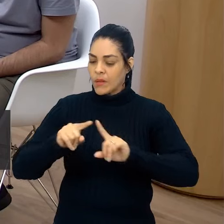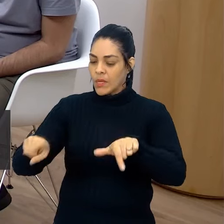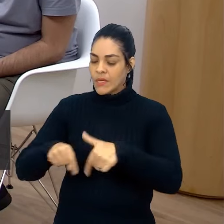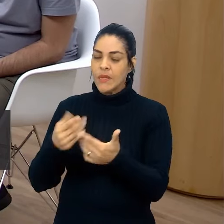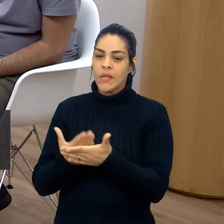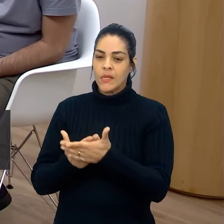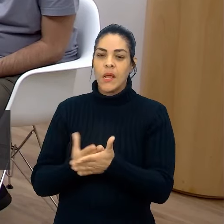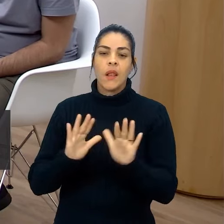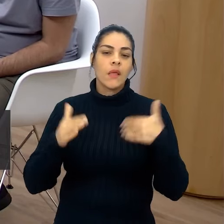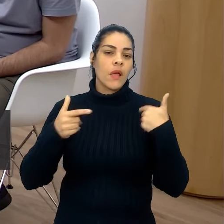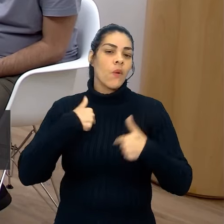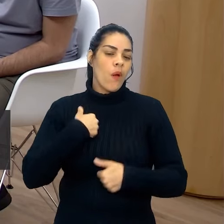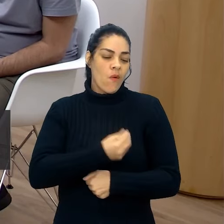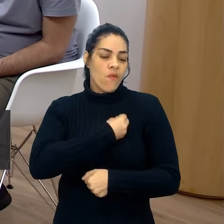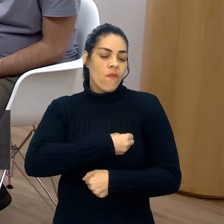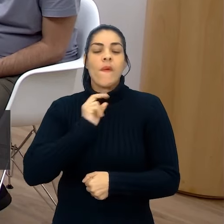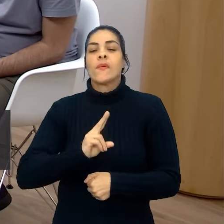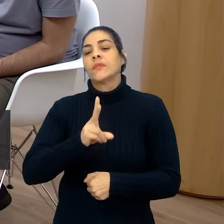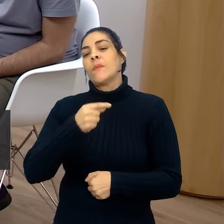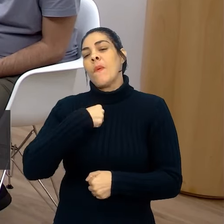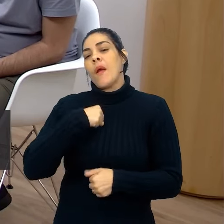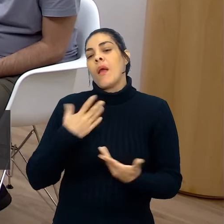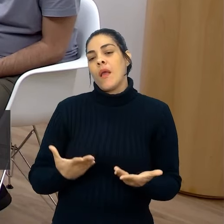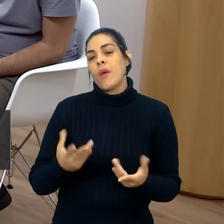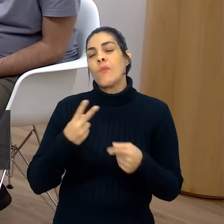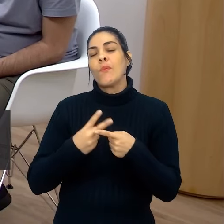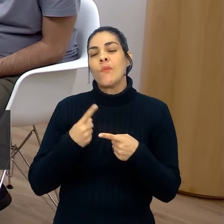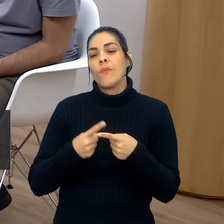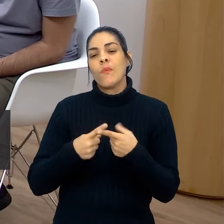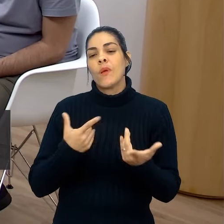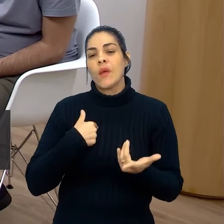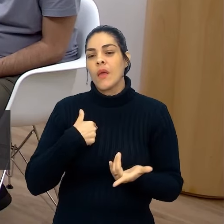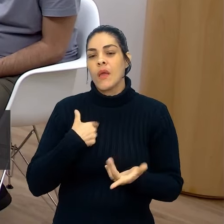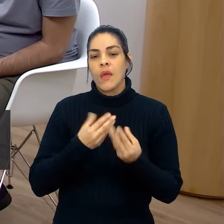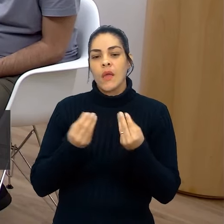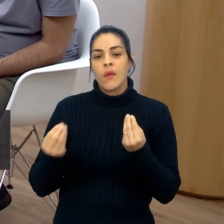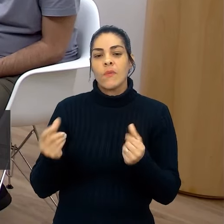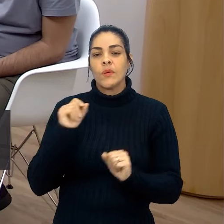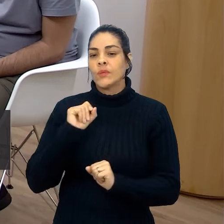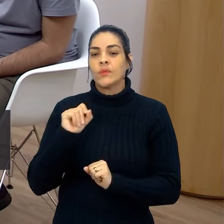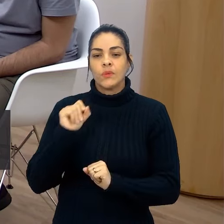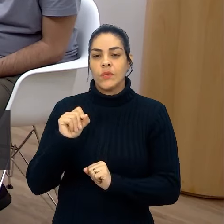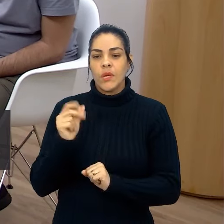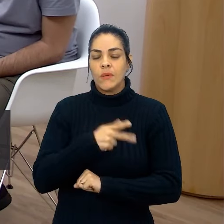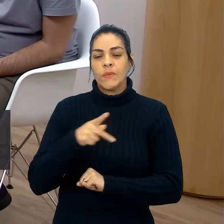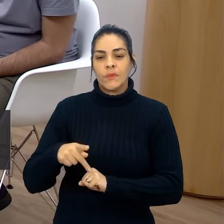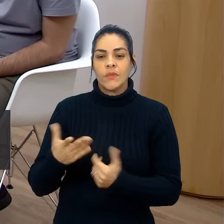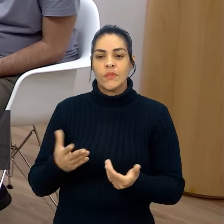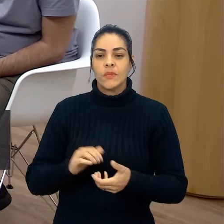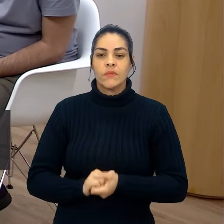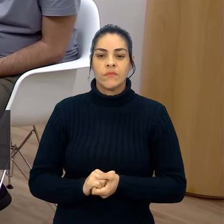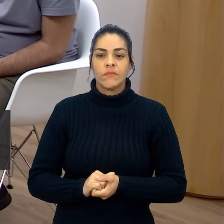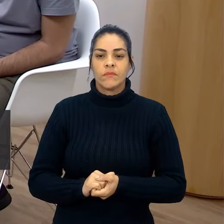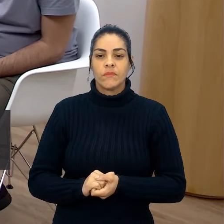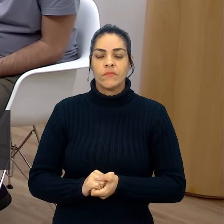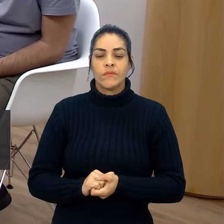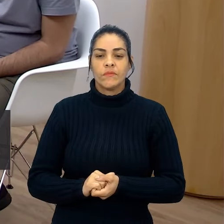vivencio muito isso e eu sou muito assim, porque eu sou muito professora mesmo,